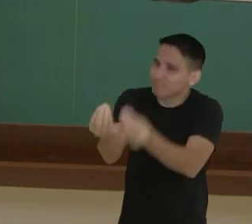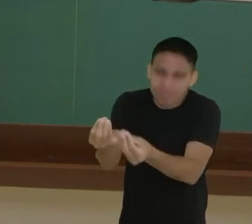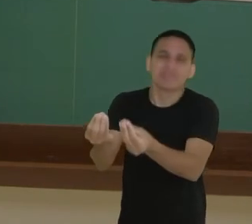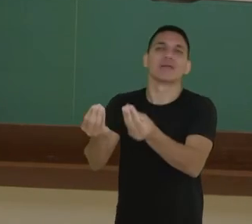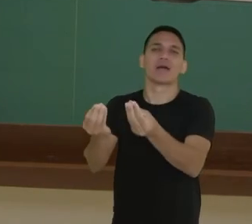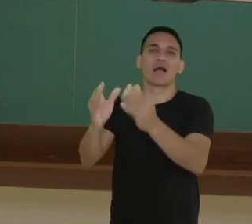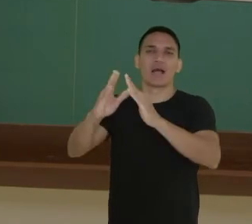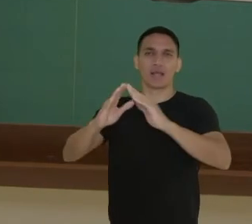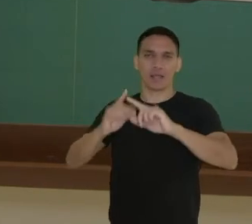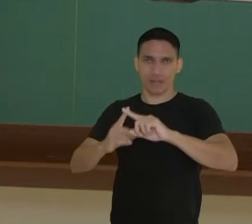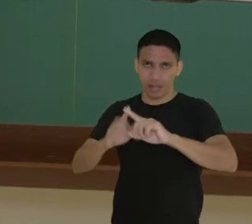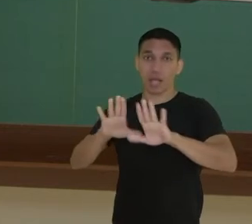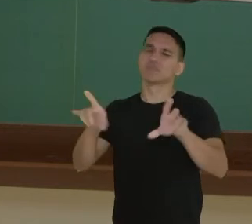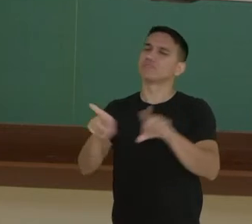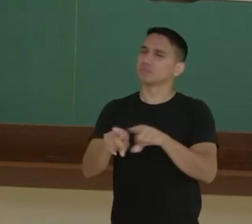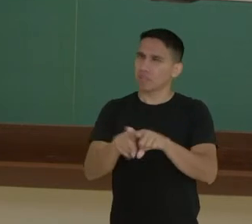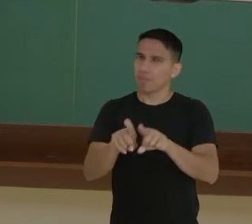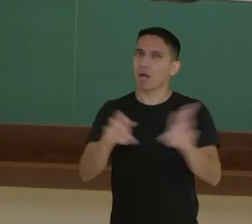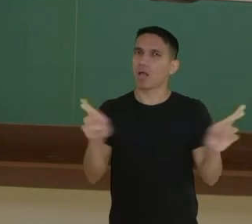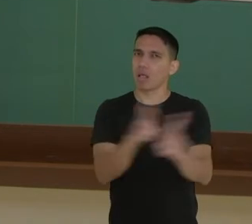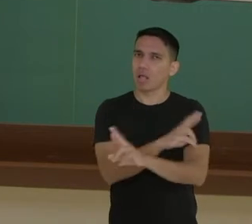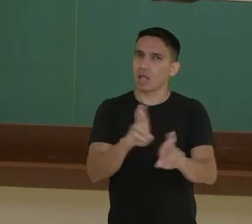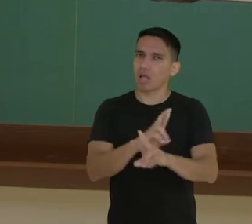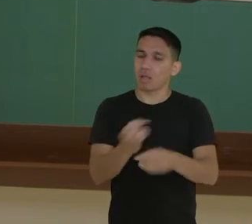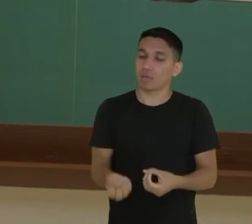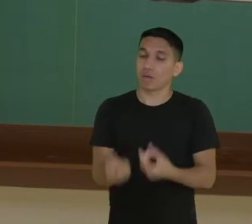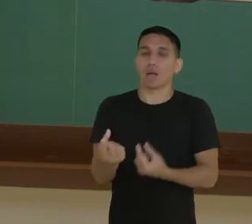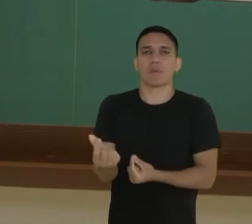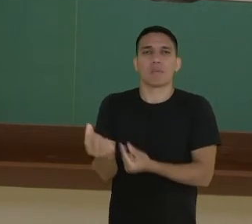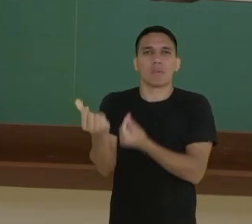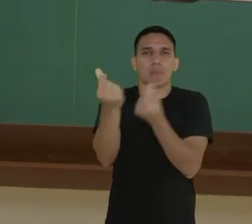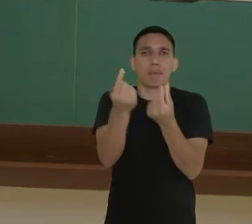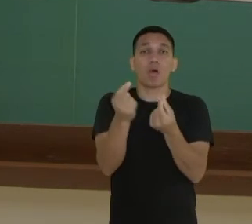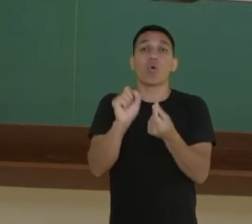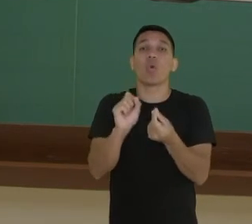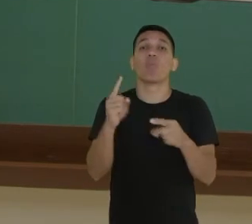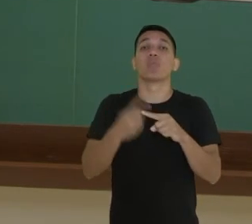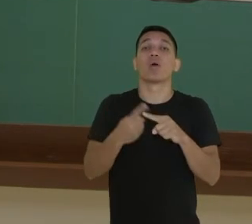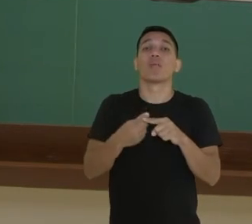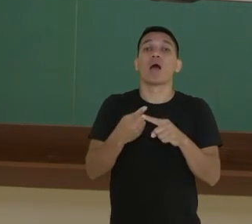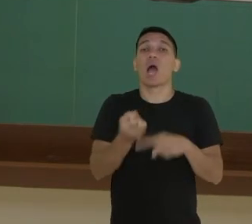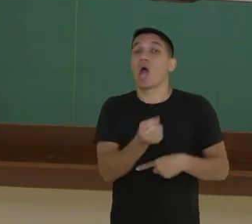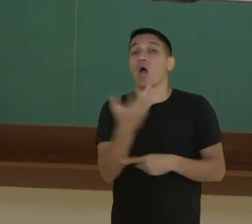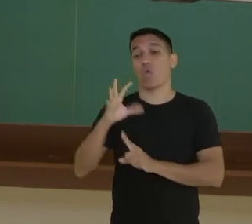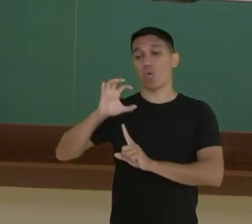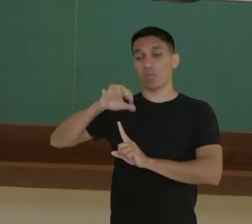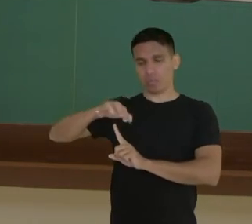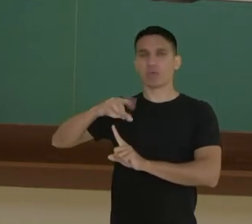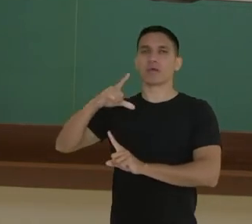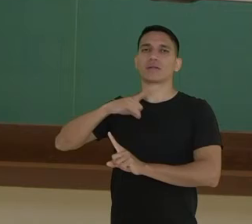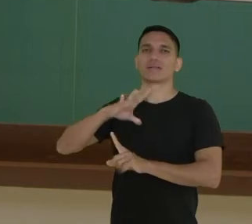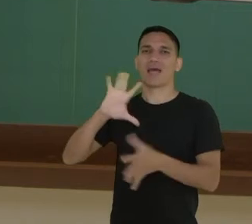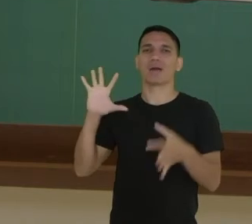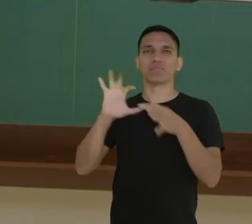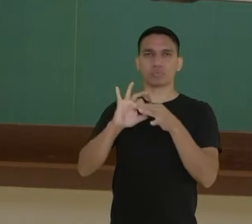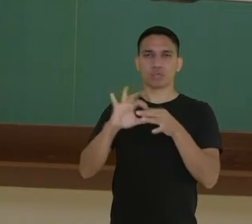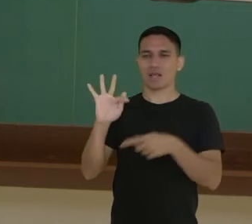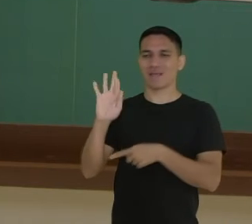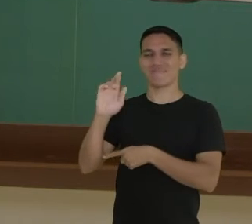igreja. Também a gente pode relacionar a origem da igreja com a doação de alguns reinos. Por exemplo, a aliança com os